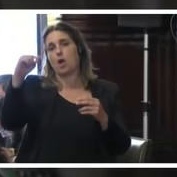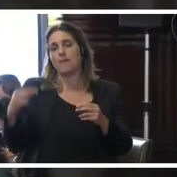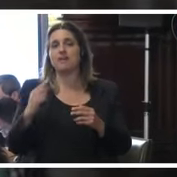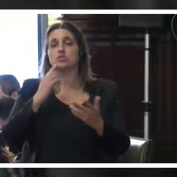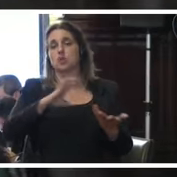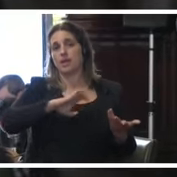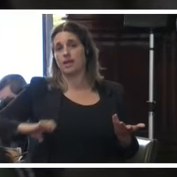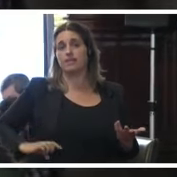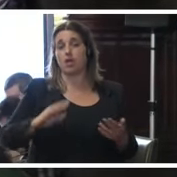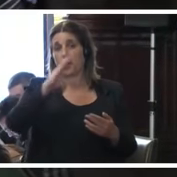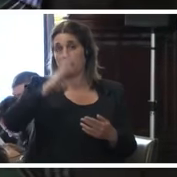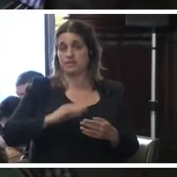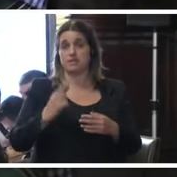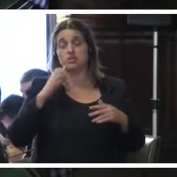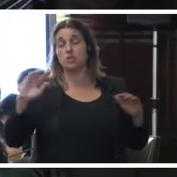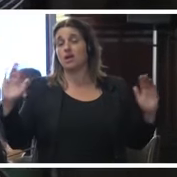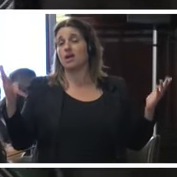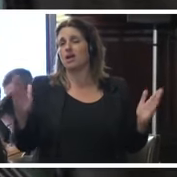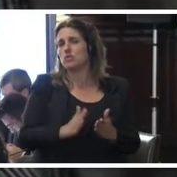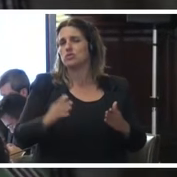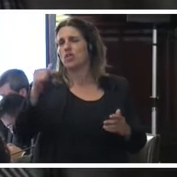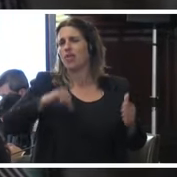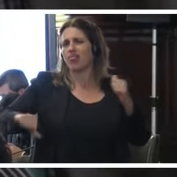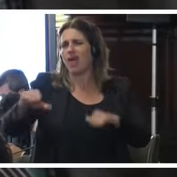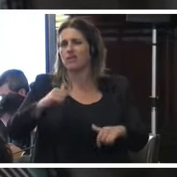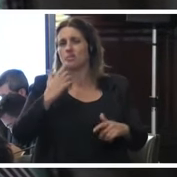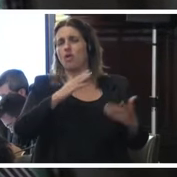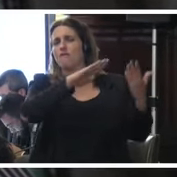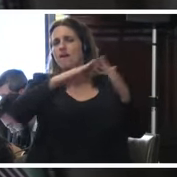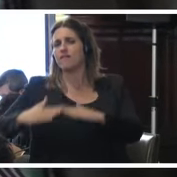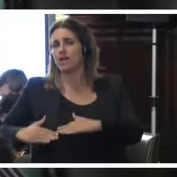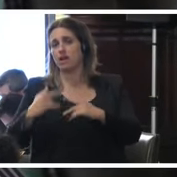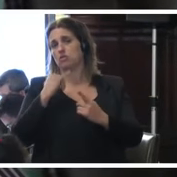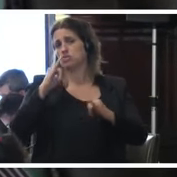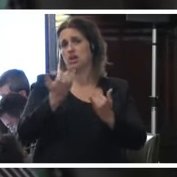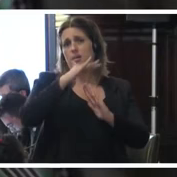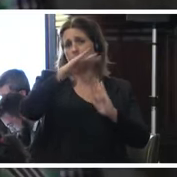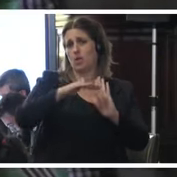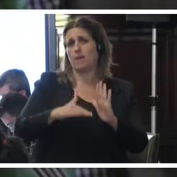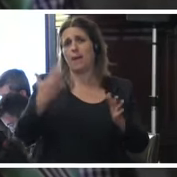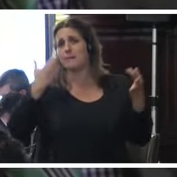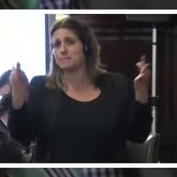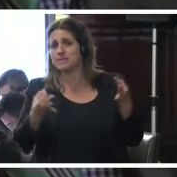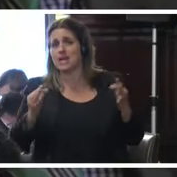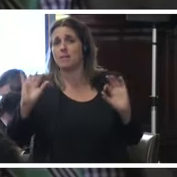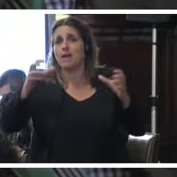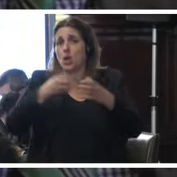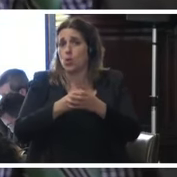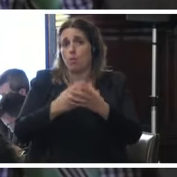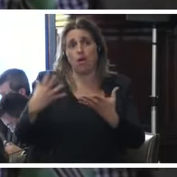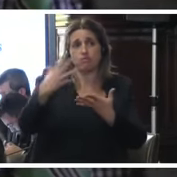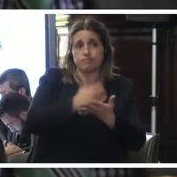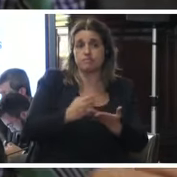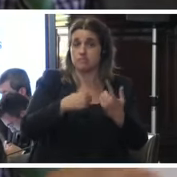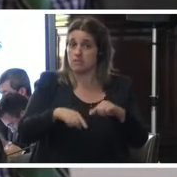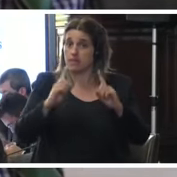ações policiais em favelas, com a elaboração de protocolos e proteção especial de grupos vulneráveis. Elaborar, mediante participação